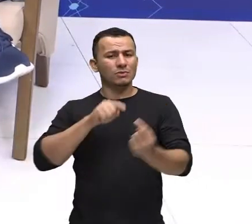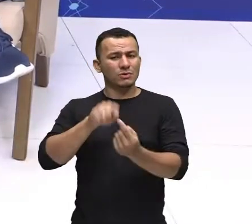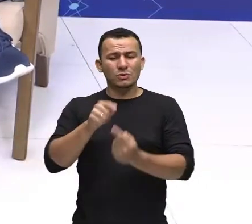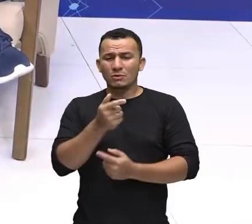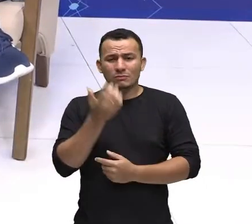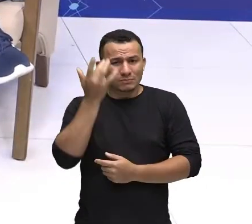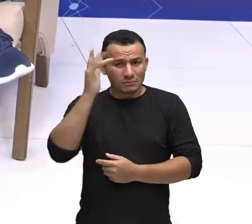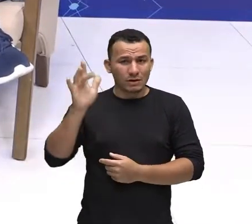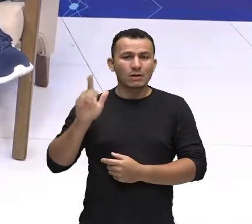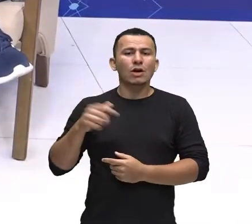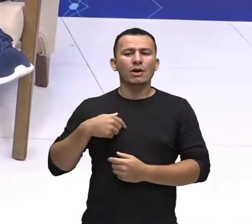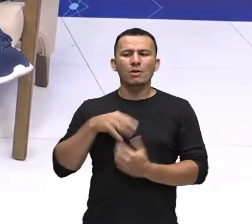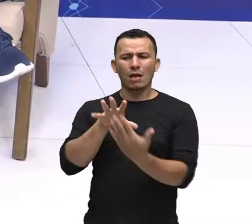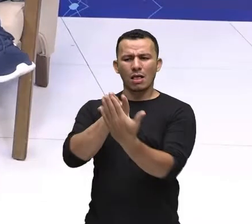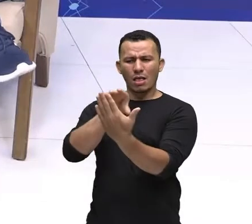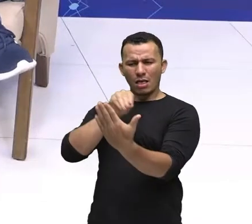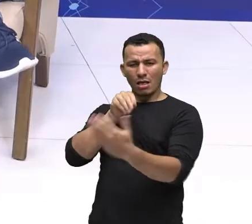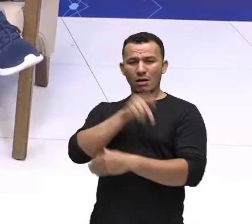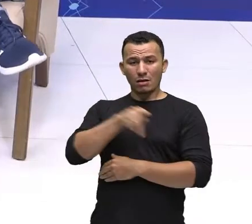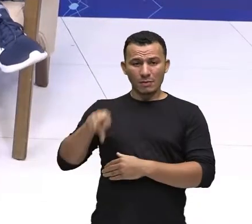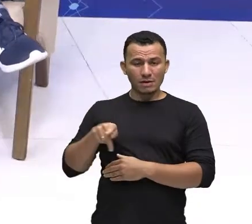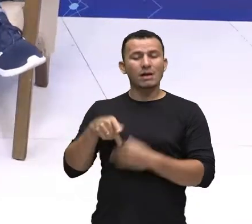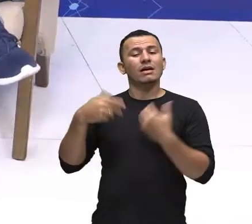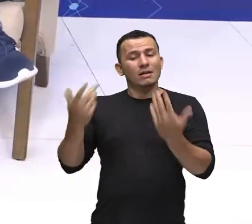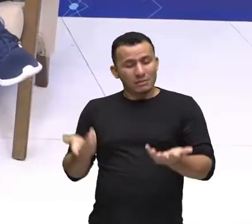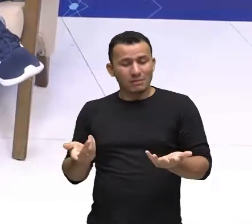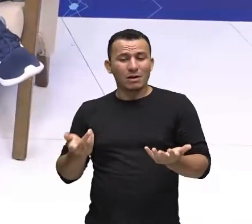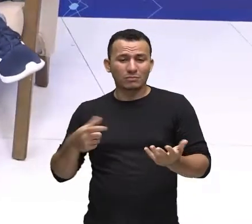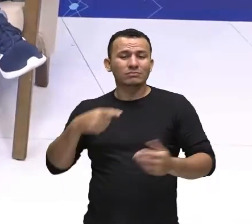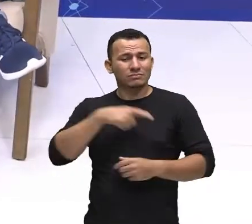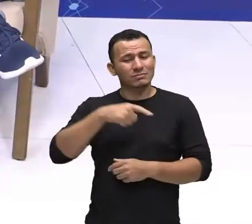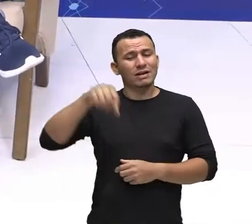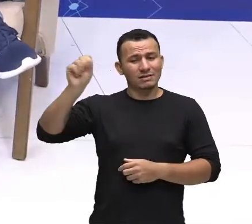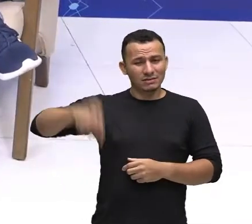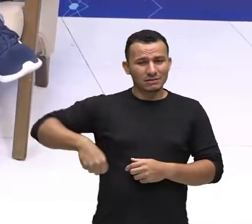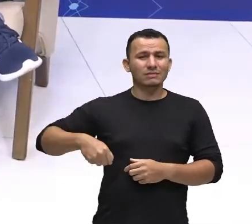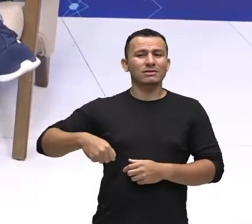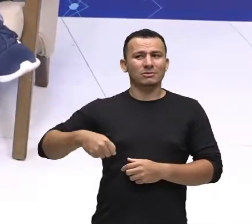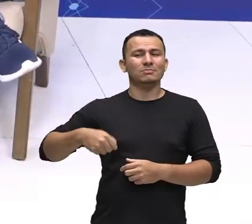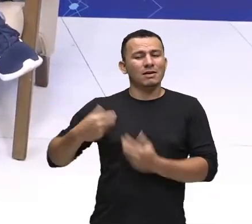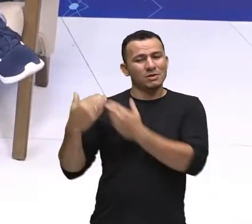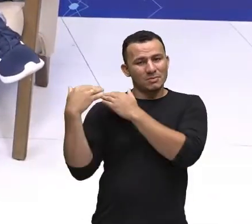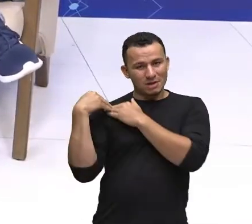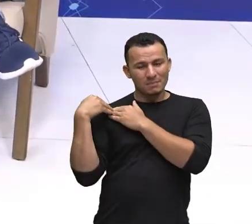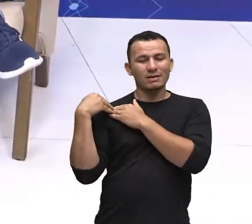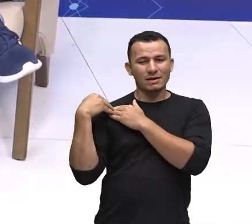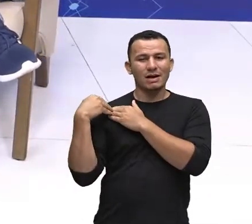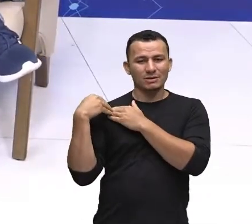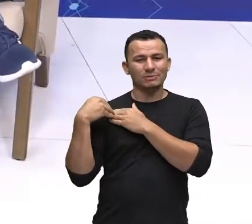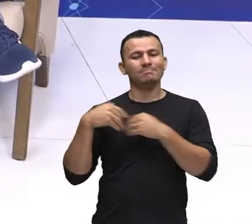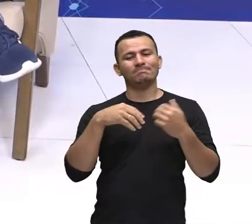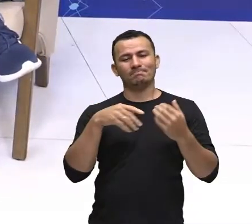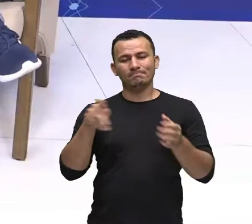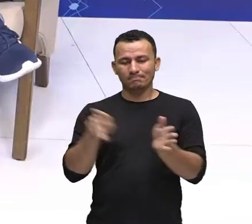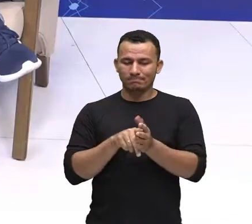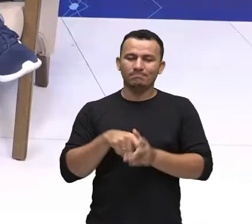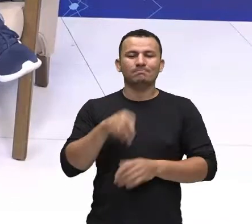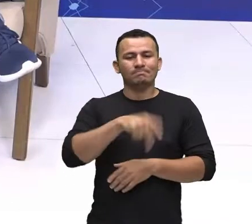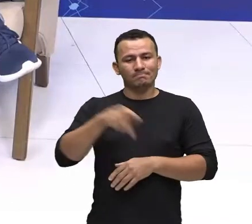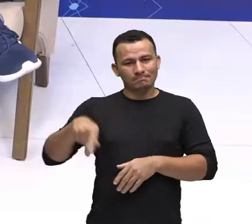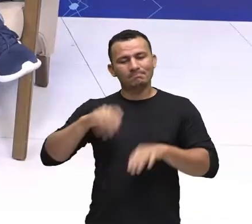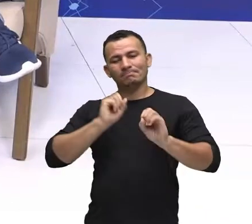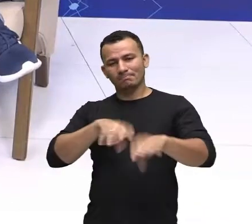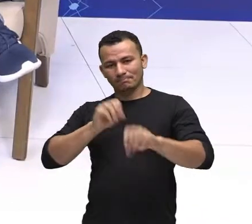orientada a partir da postura dele. Então existe um peso diante do papel do ser educador também, né?